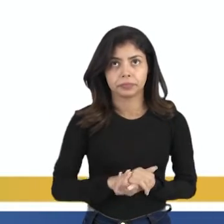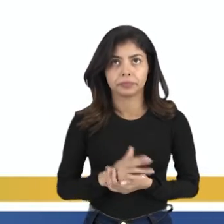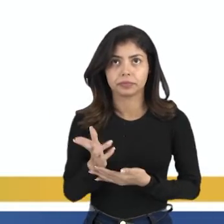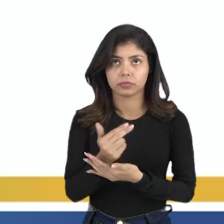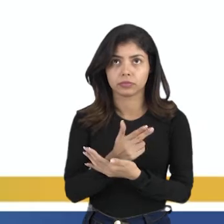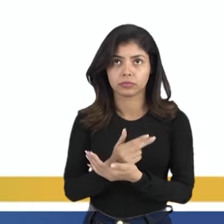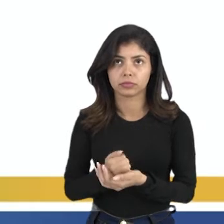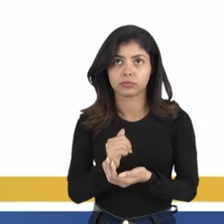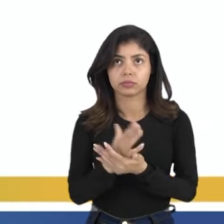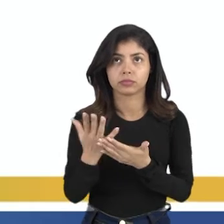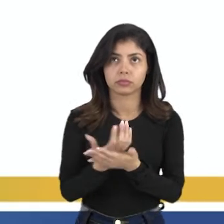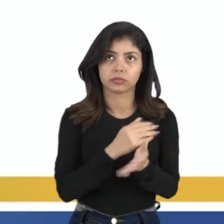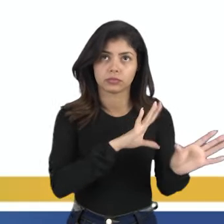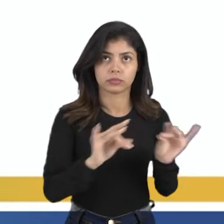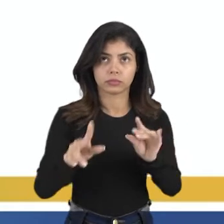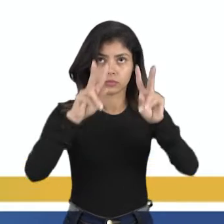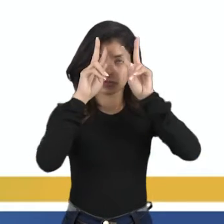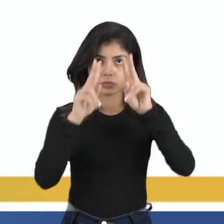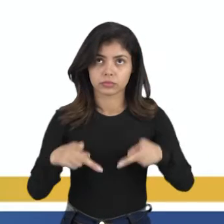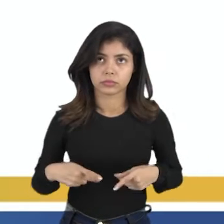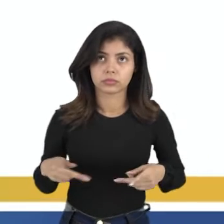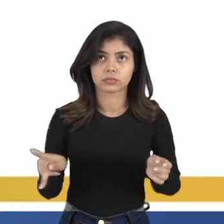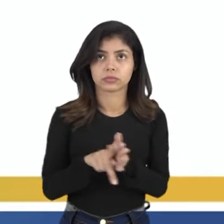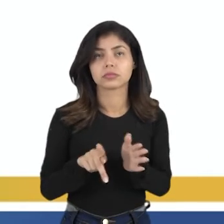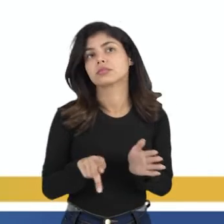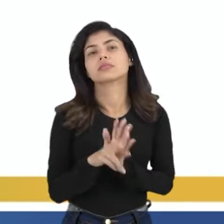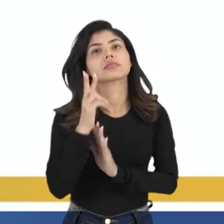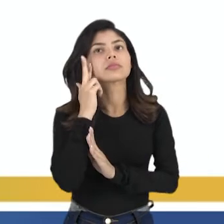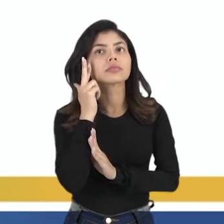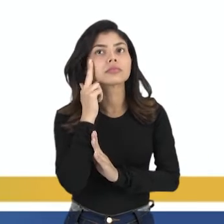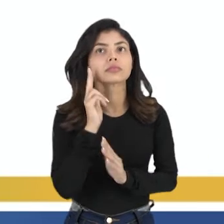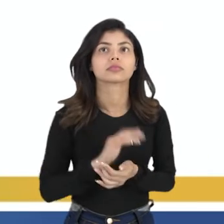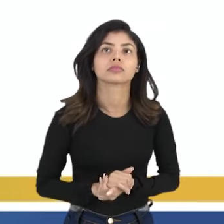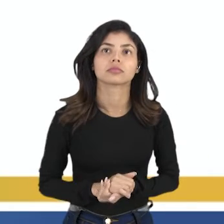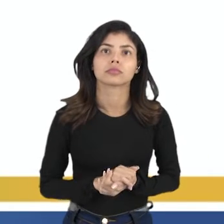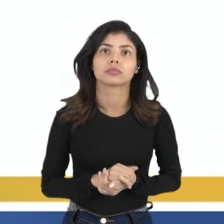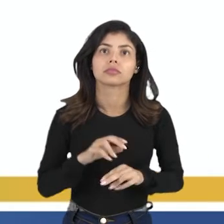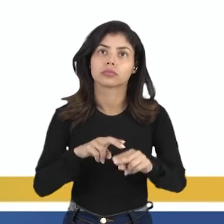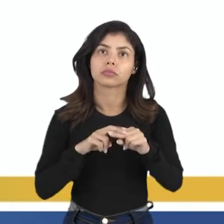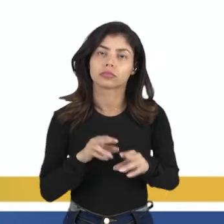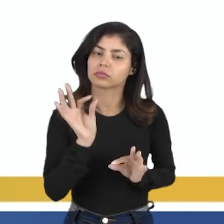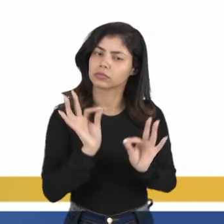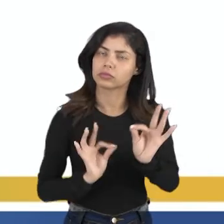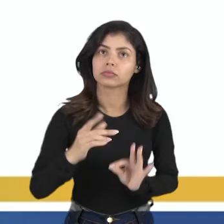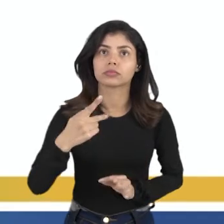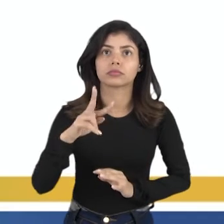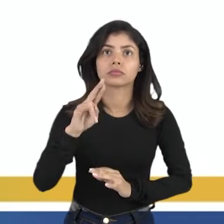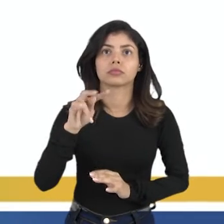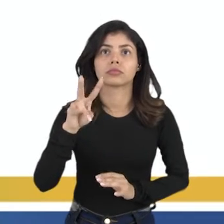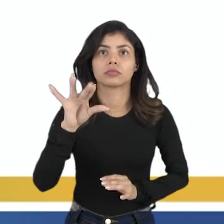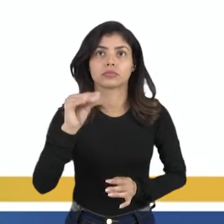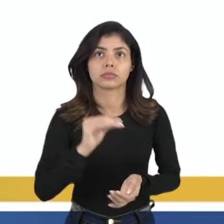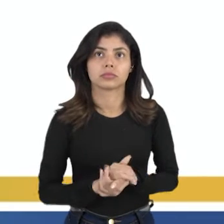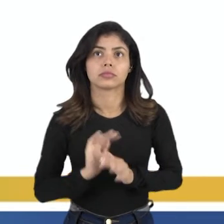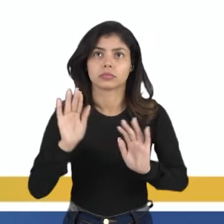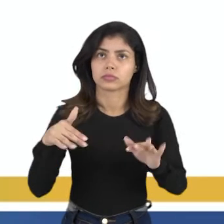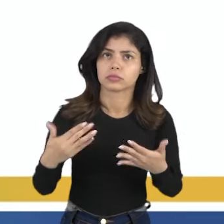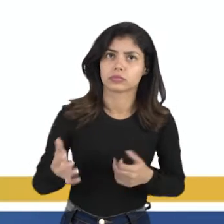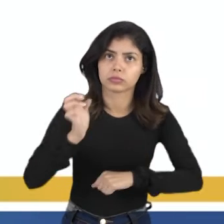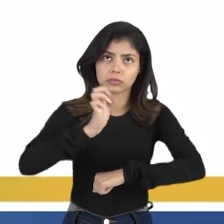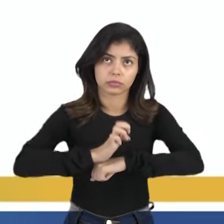A arte fauvista busca levar o ser humano ao seu estado natural por meio de uma estética